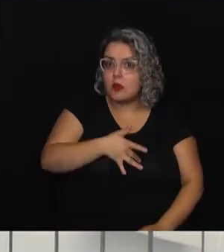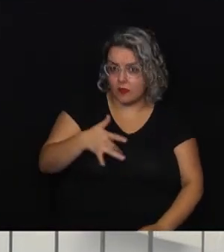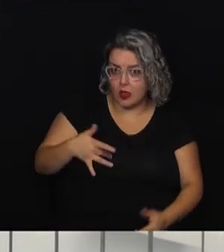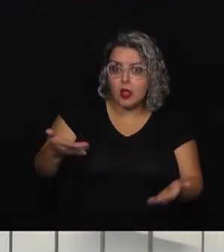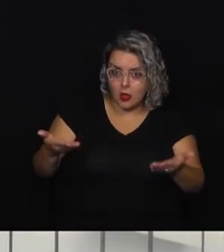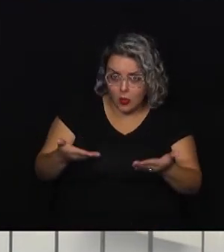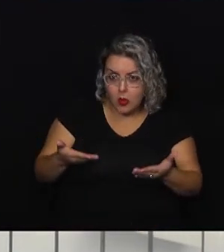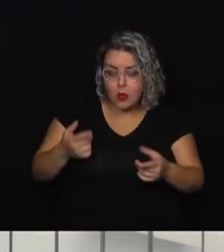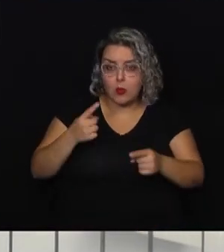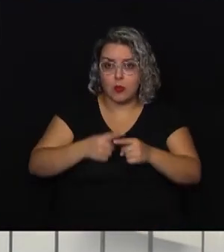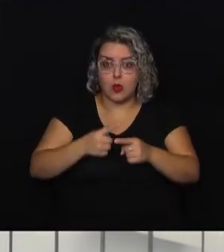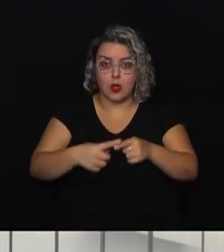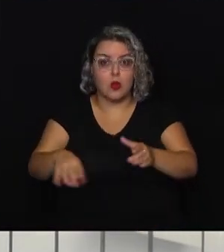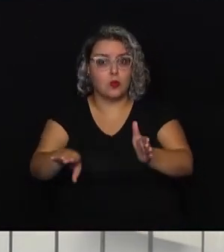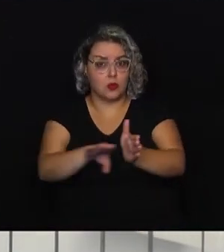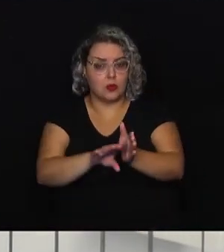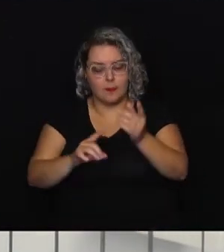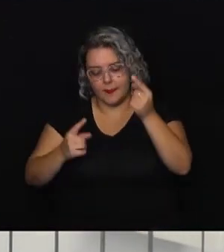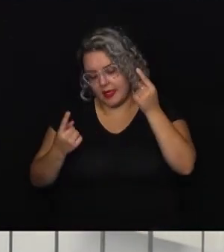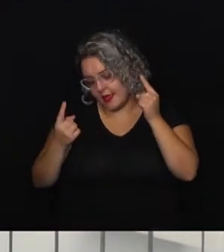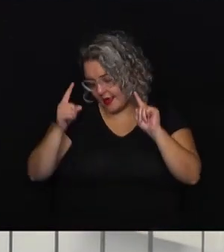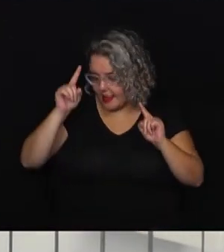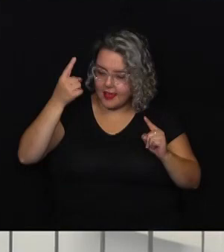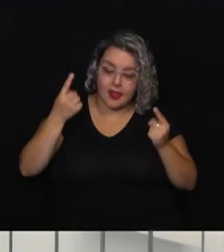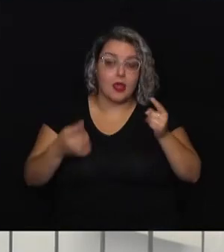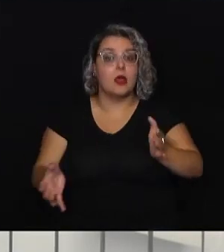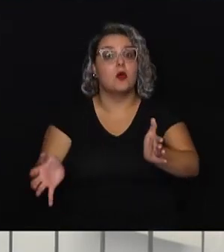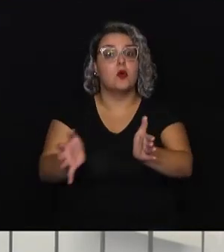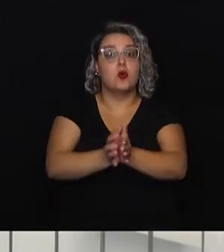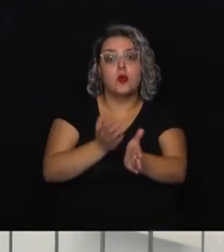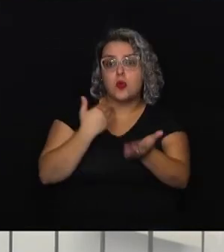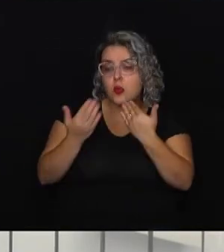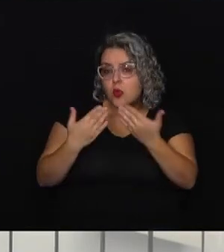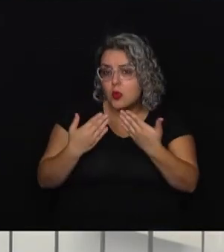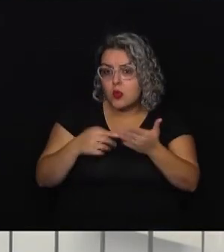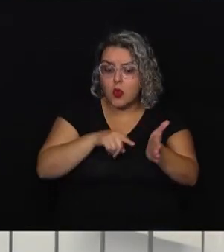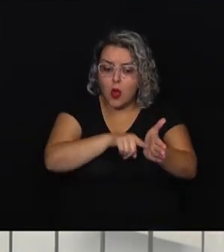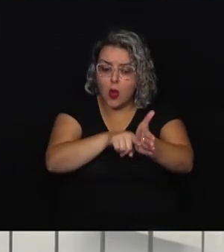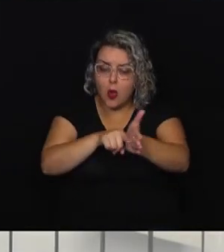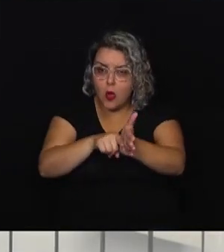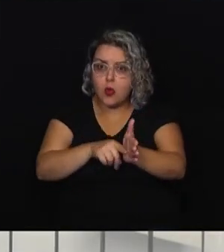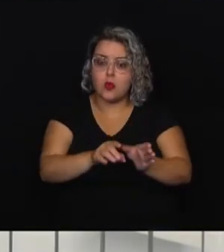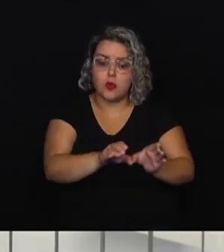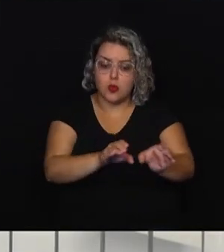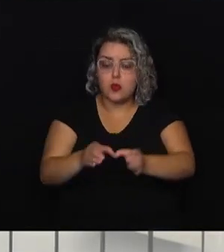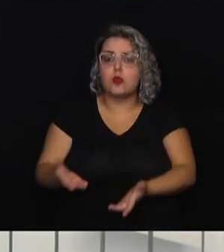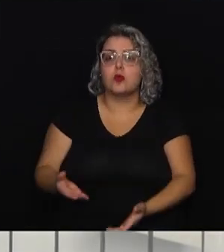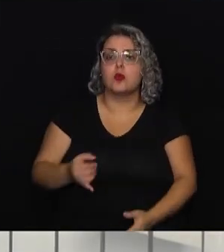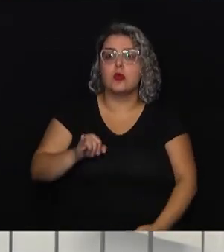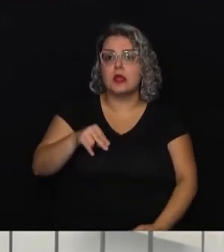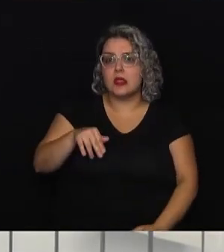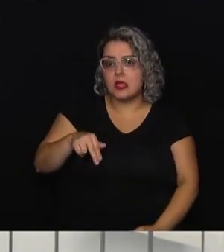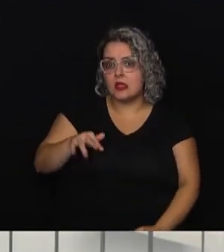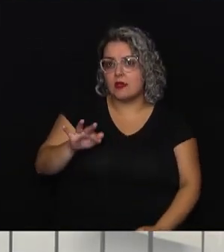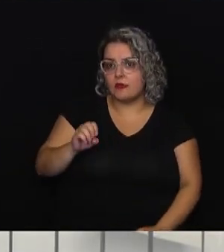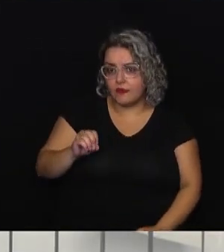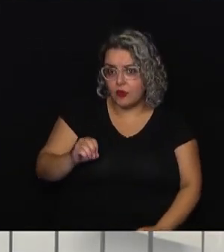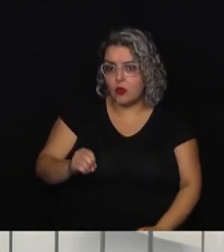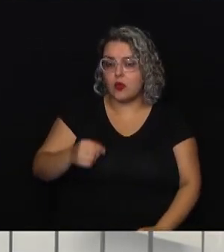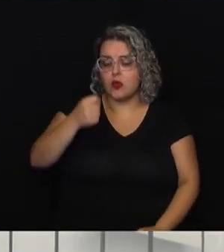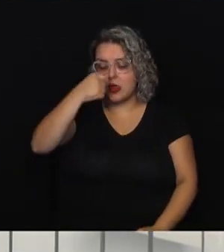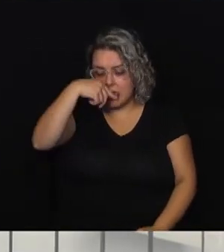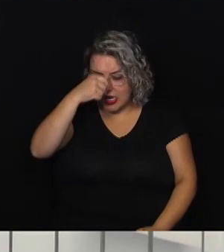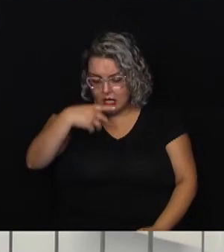agora, porque com a chegada do carnaval, a nossa equipe conversou com o pesquisador e coordenador do Infogripe, o Marcelo Gomes,